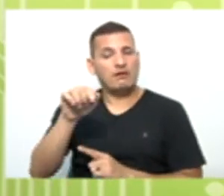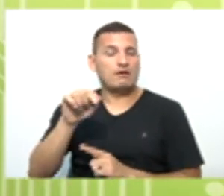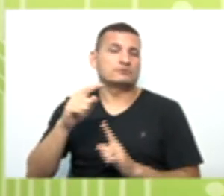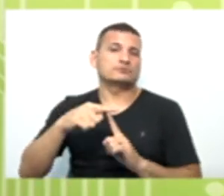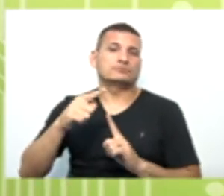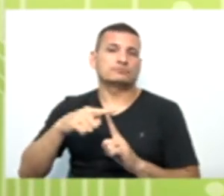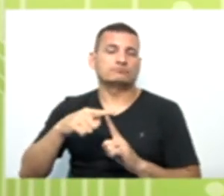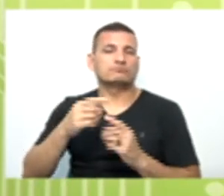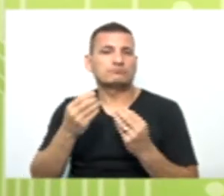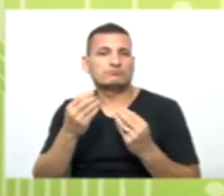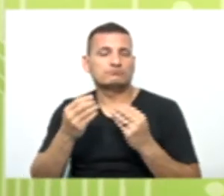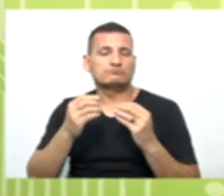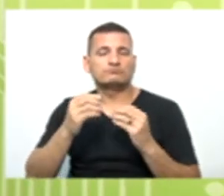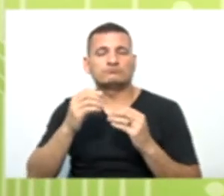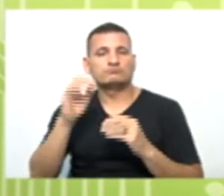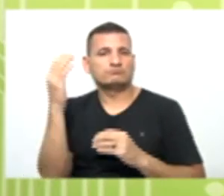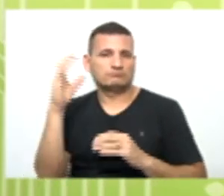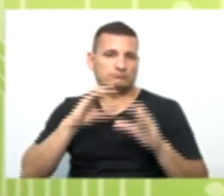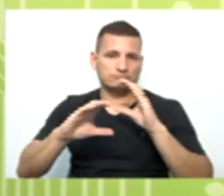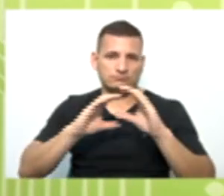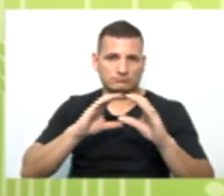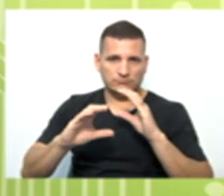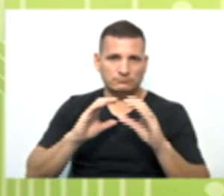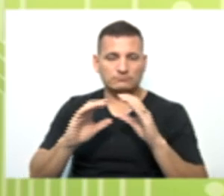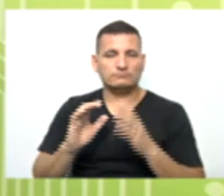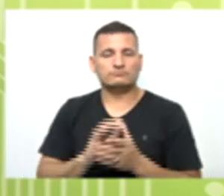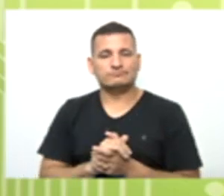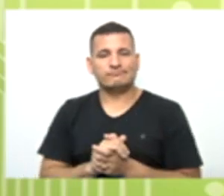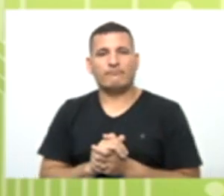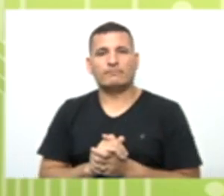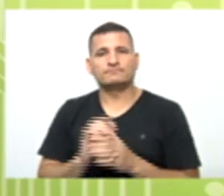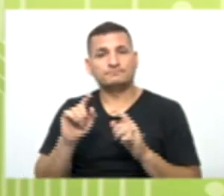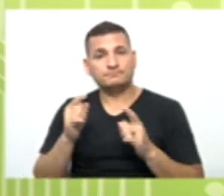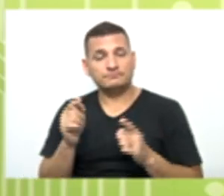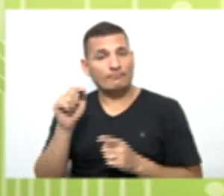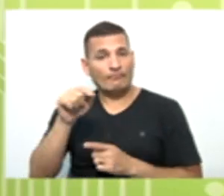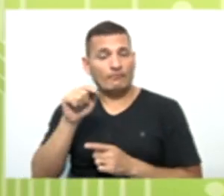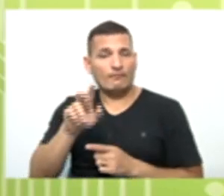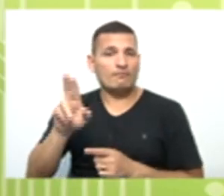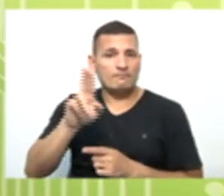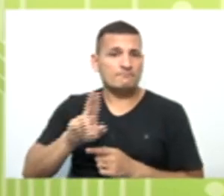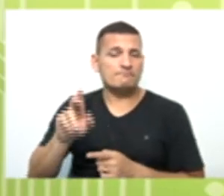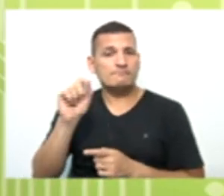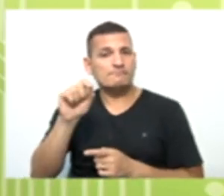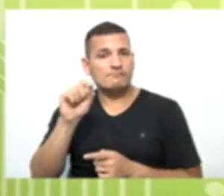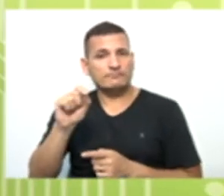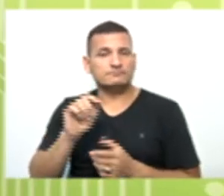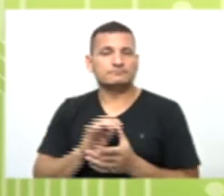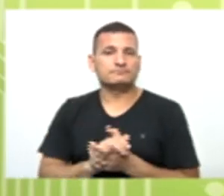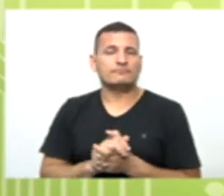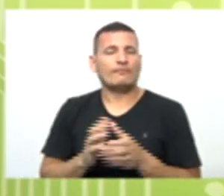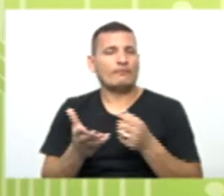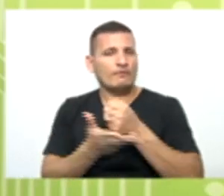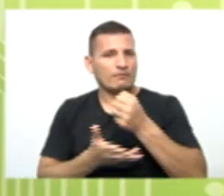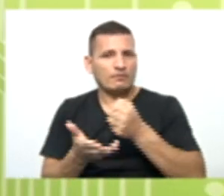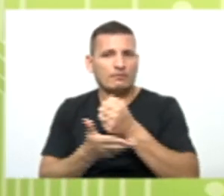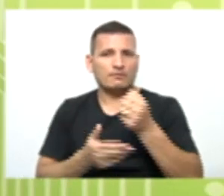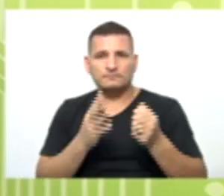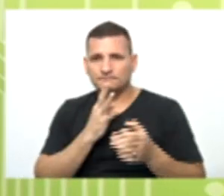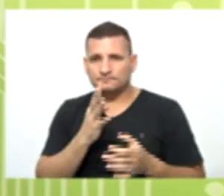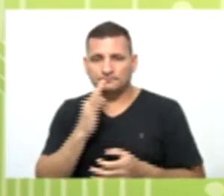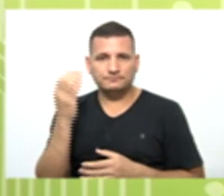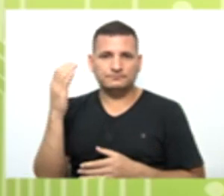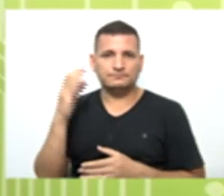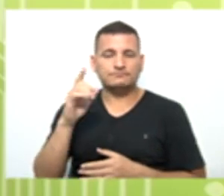científica. Mas, para chegar a esse resultado, ele utilizou princípios do conhecimento científico,